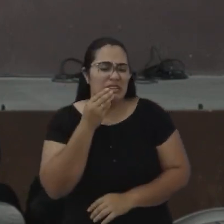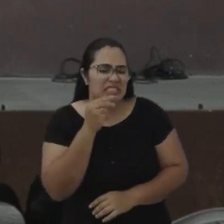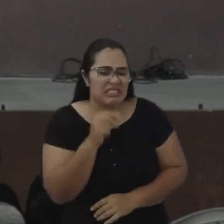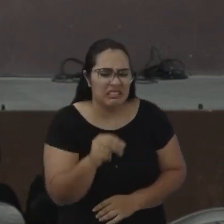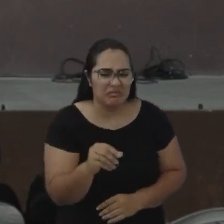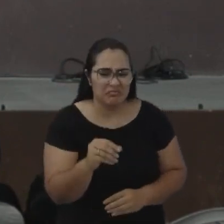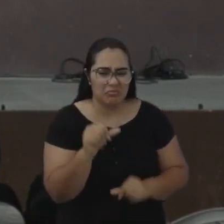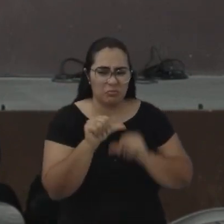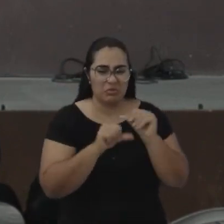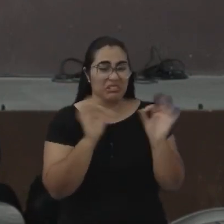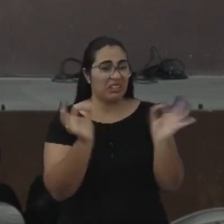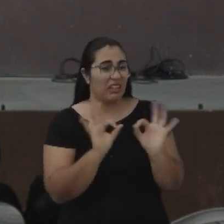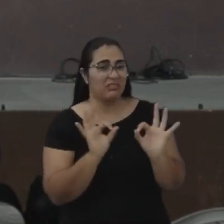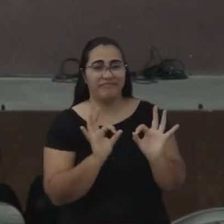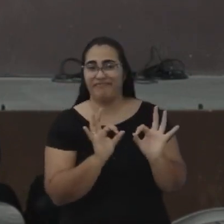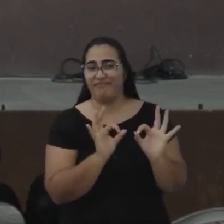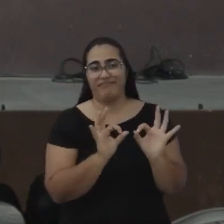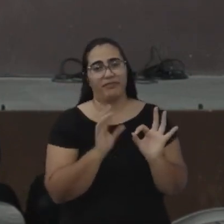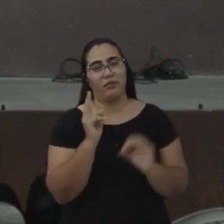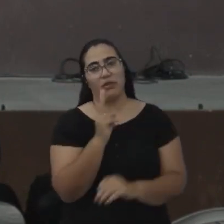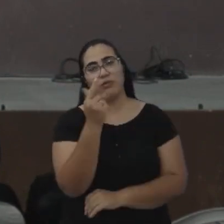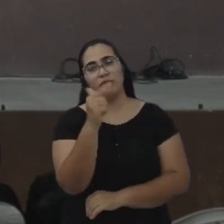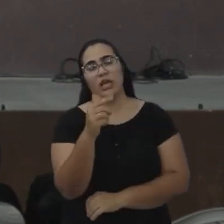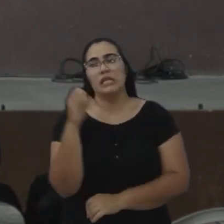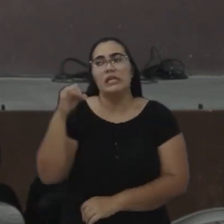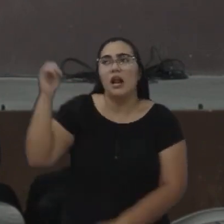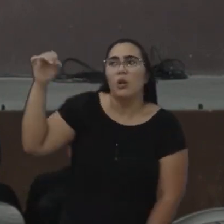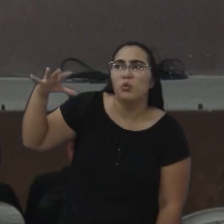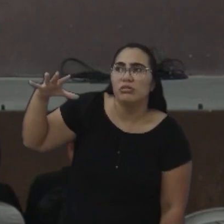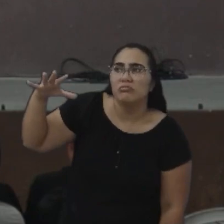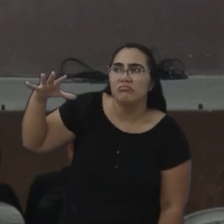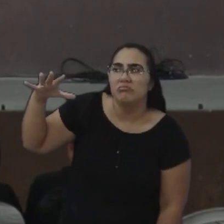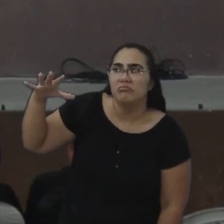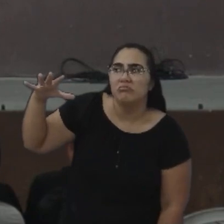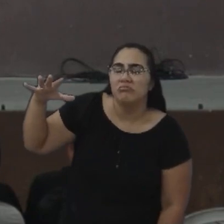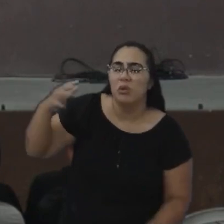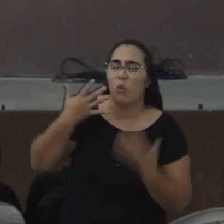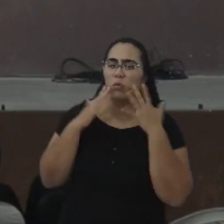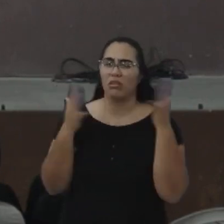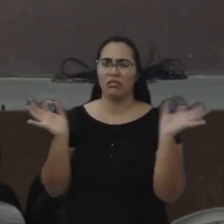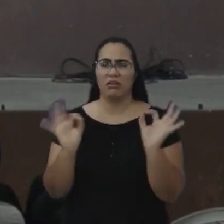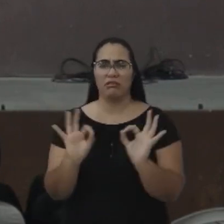salgando, não presta. Se a luz não ilumina, não serve.